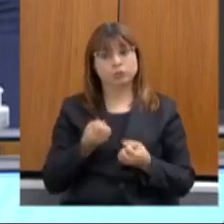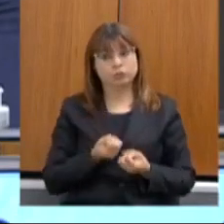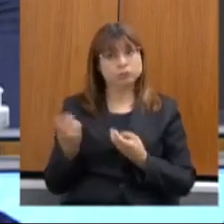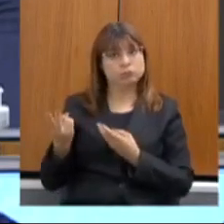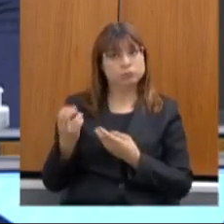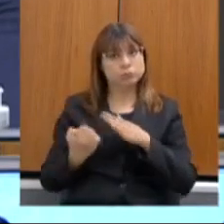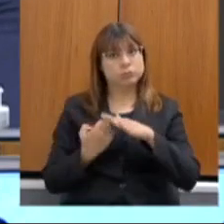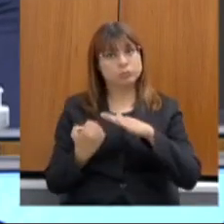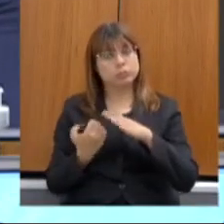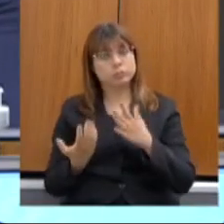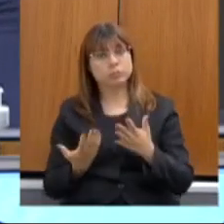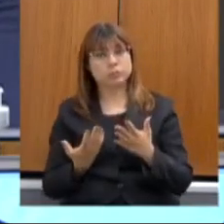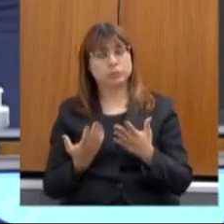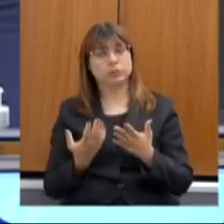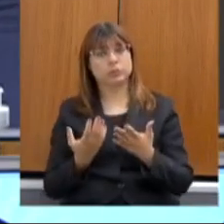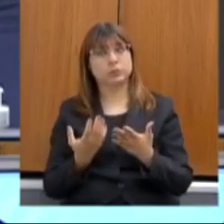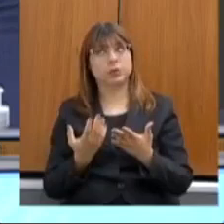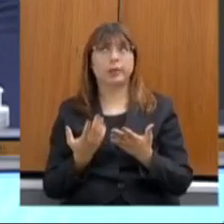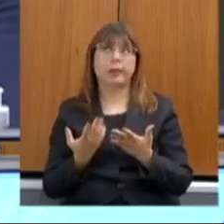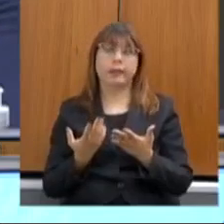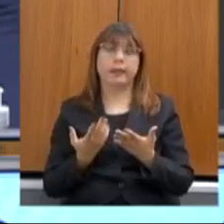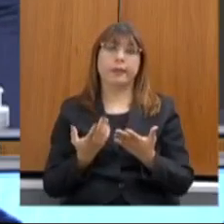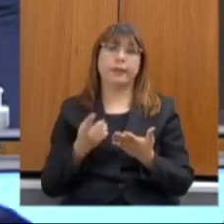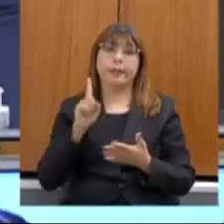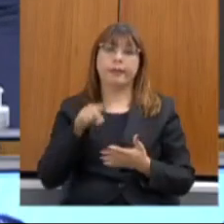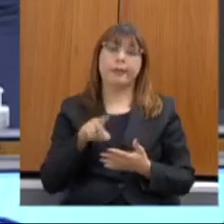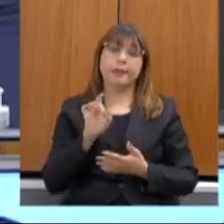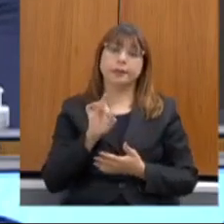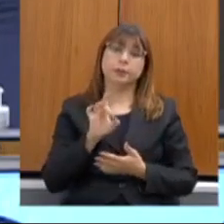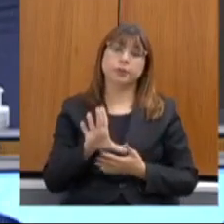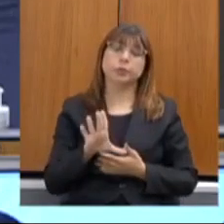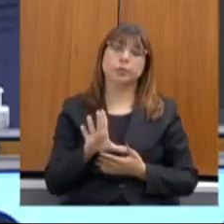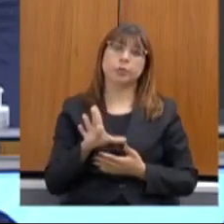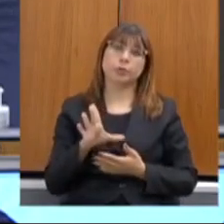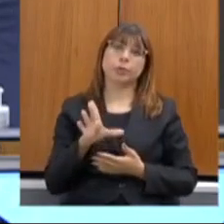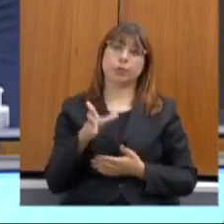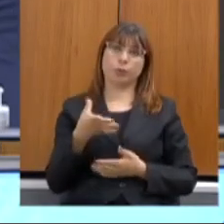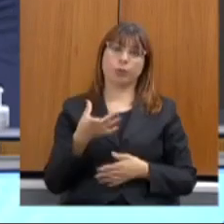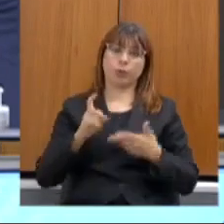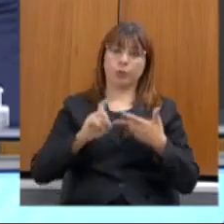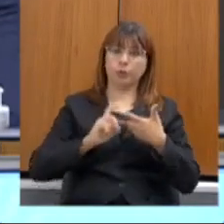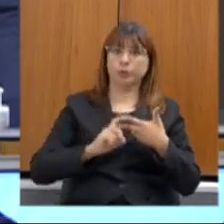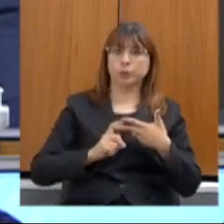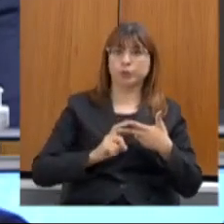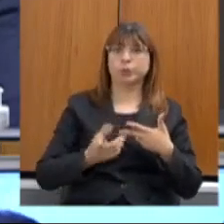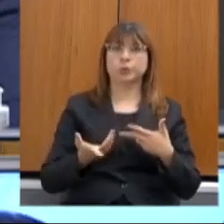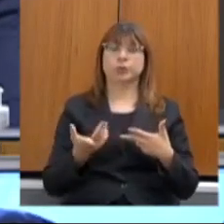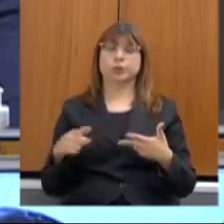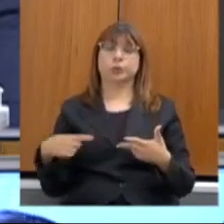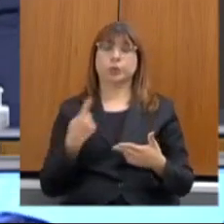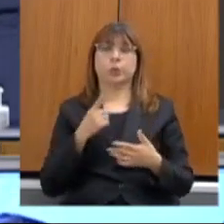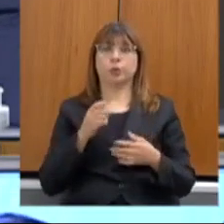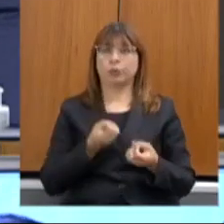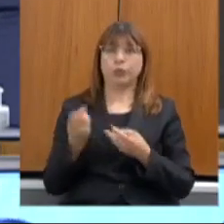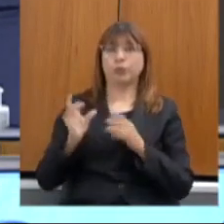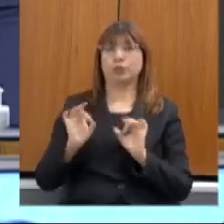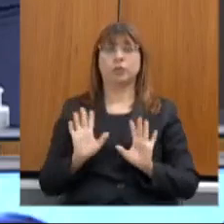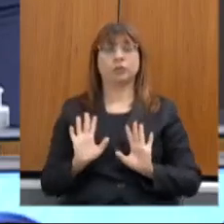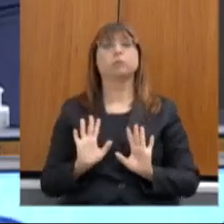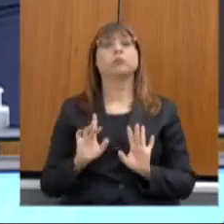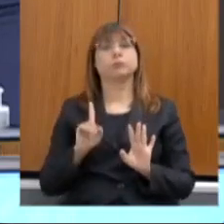não vai acontecer é de forma unilateral o gol executivo vai lá executar esta privatização